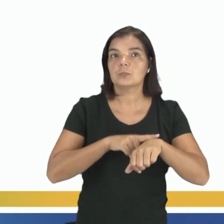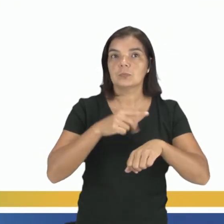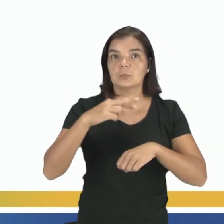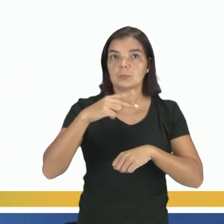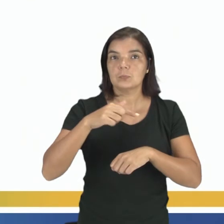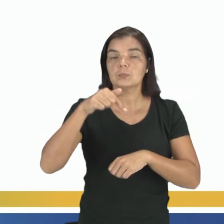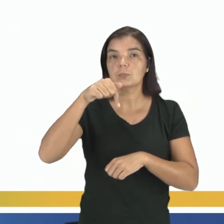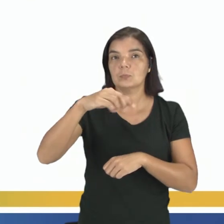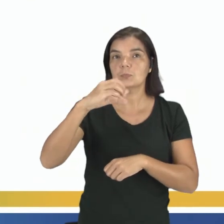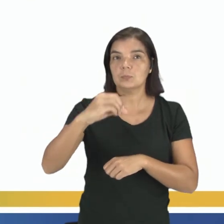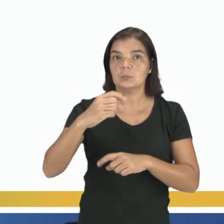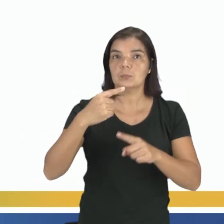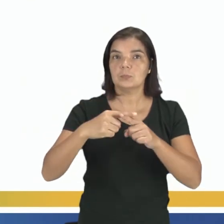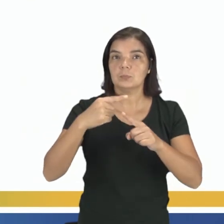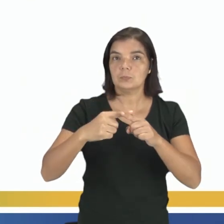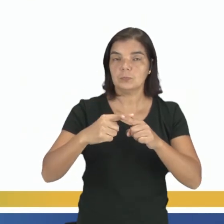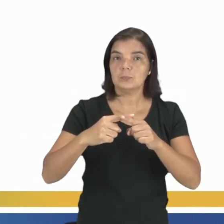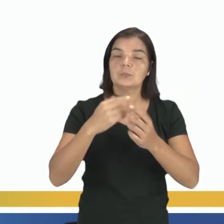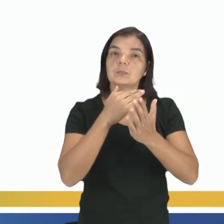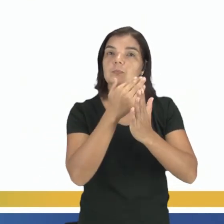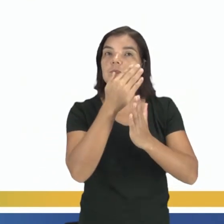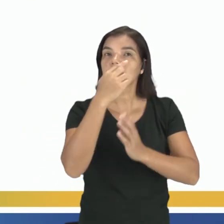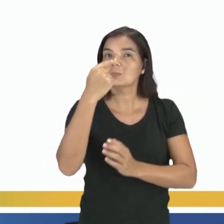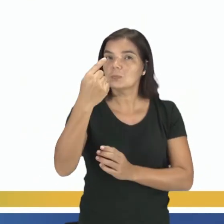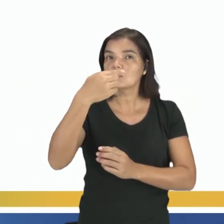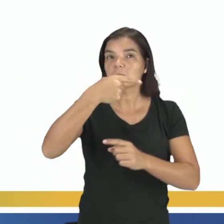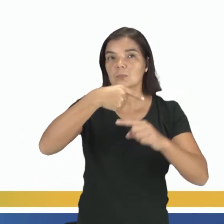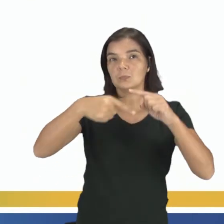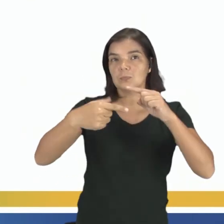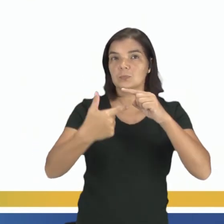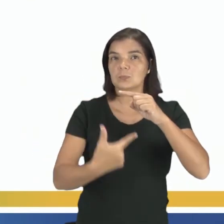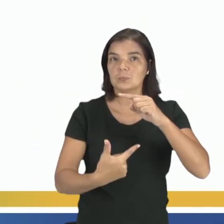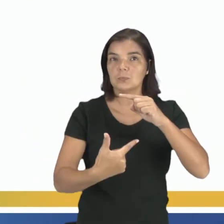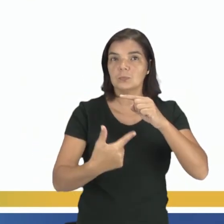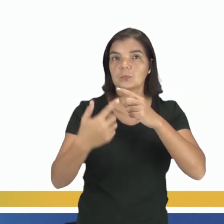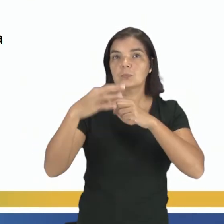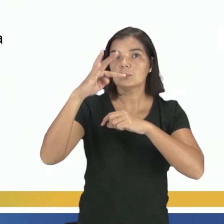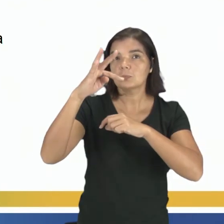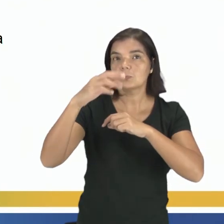igual a Q0 vezes meio elevado a T sobre 20.